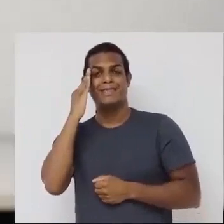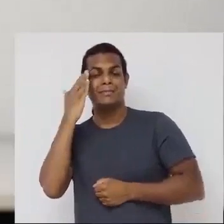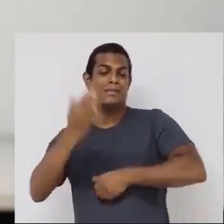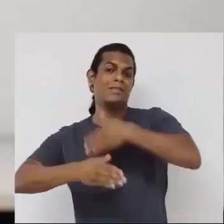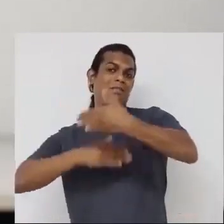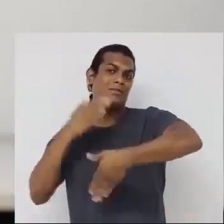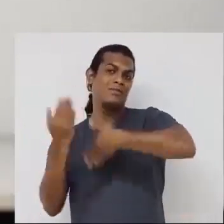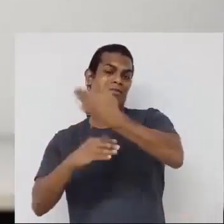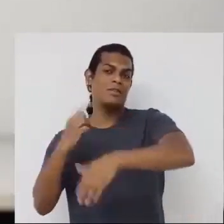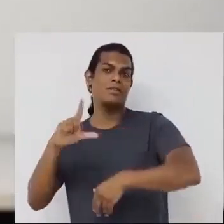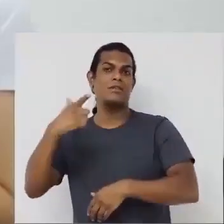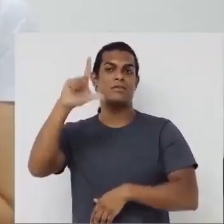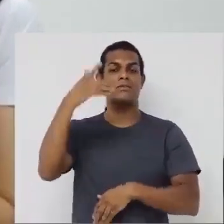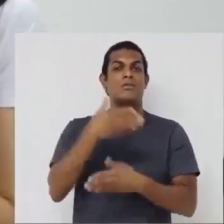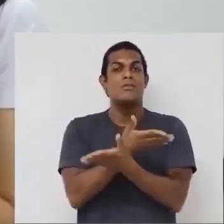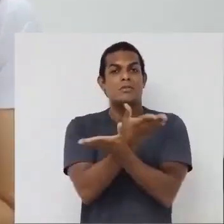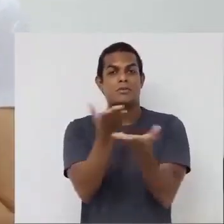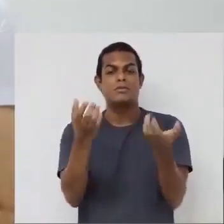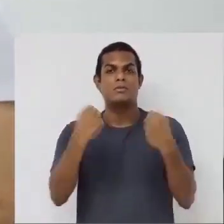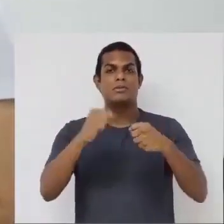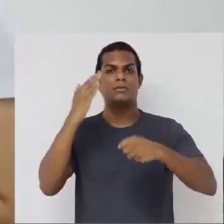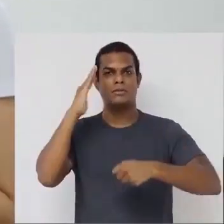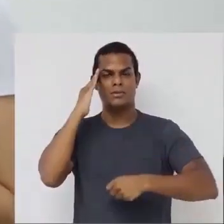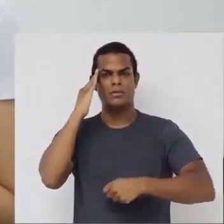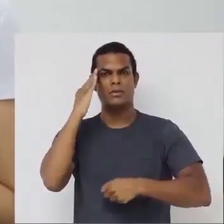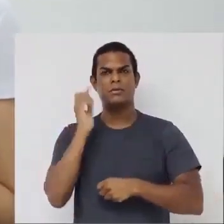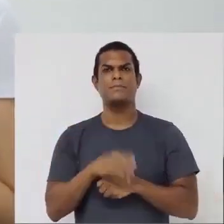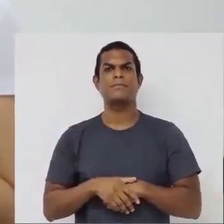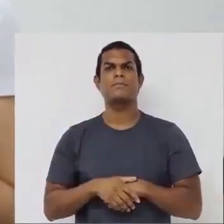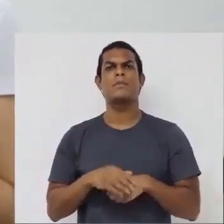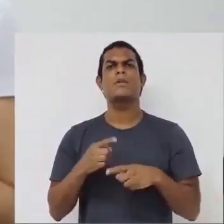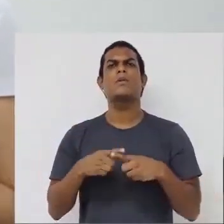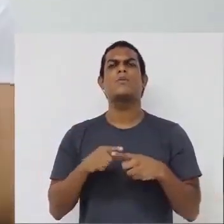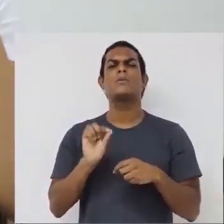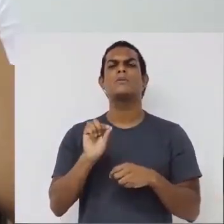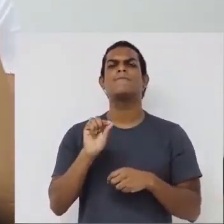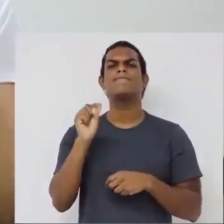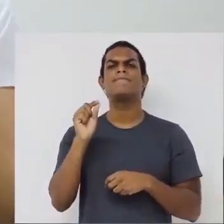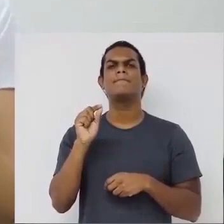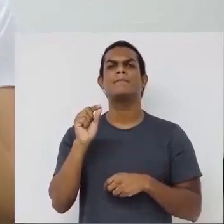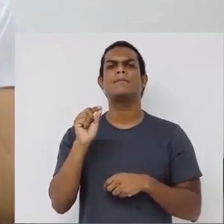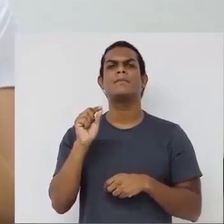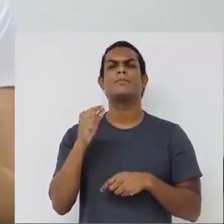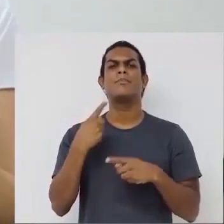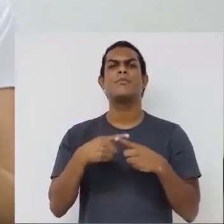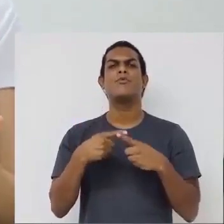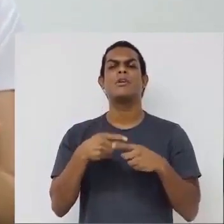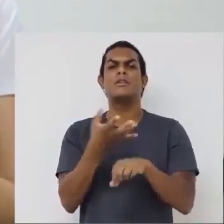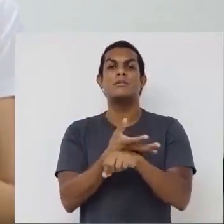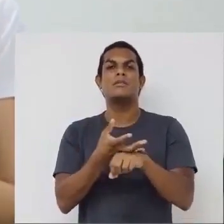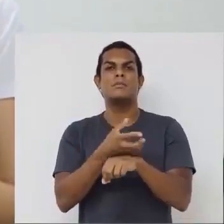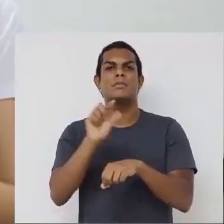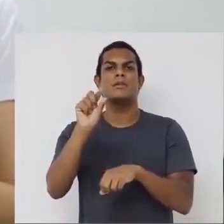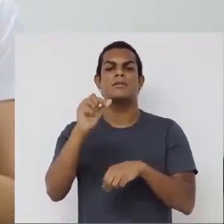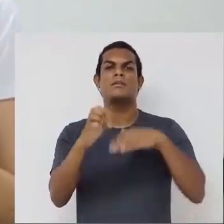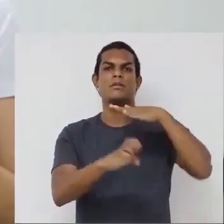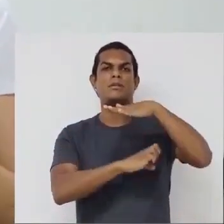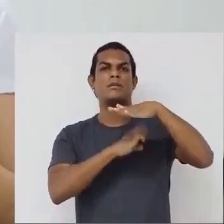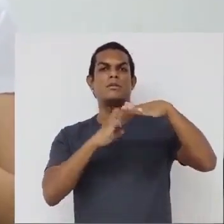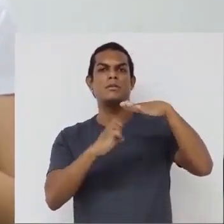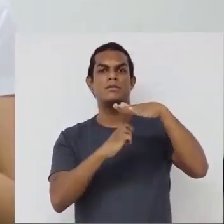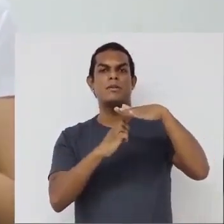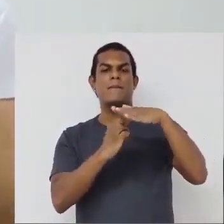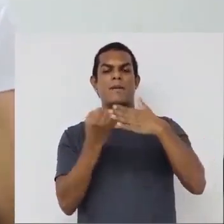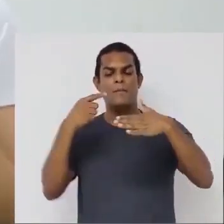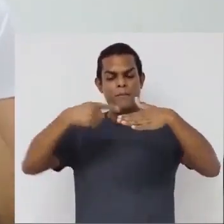que você compreenda. Então, finalmente, para que servem as Finanças Corporativas? Serve para que a gente coloque uma lupa e